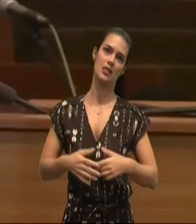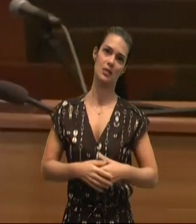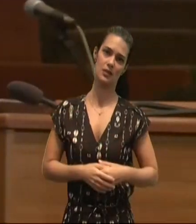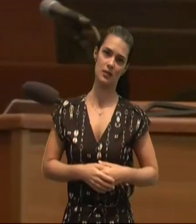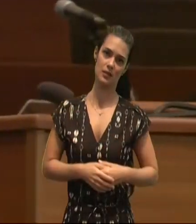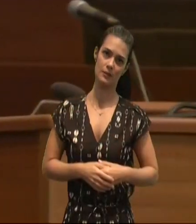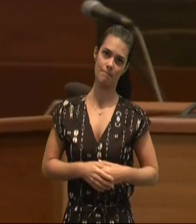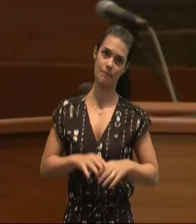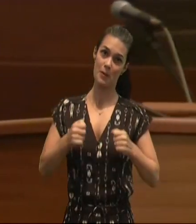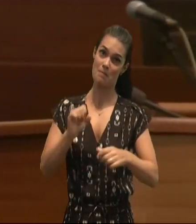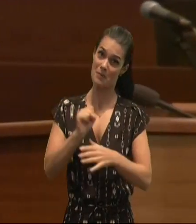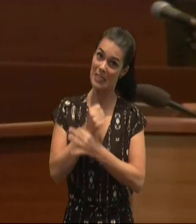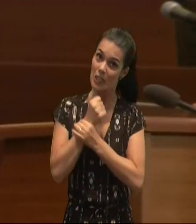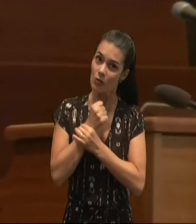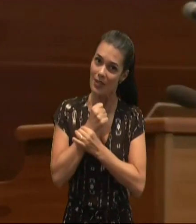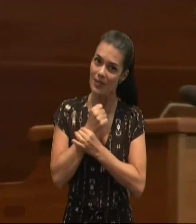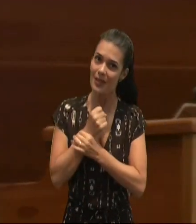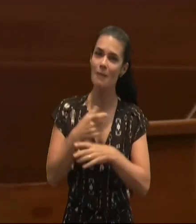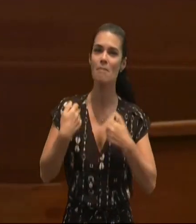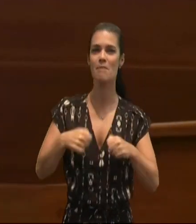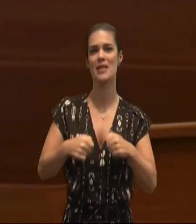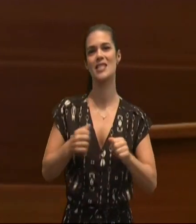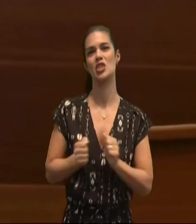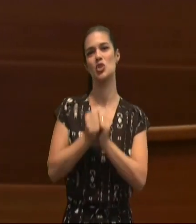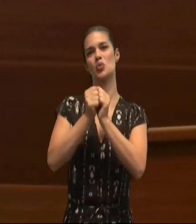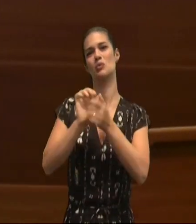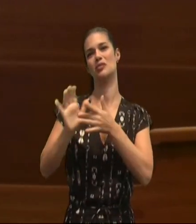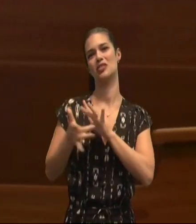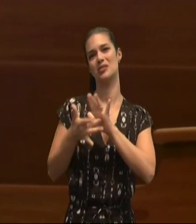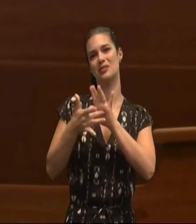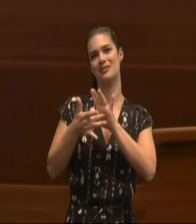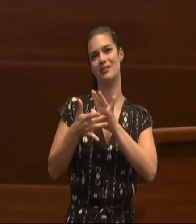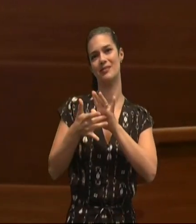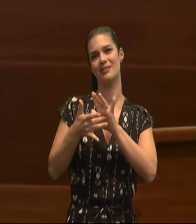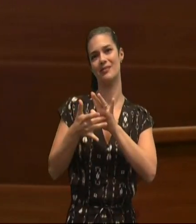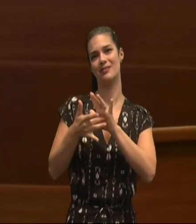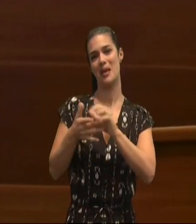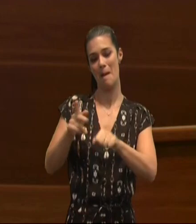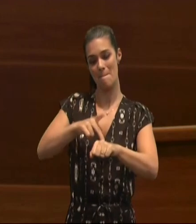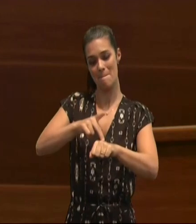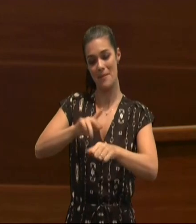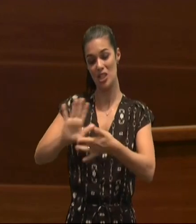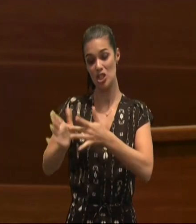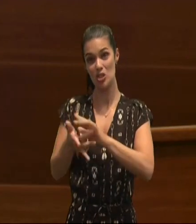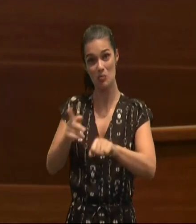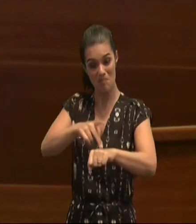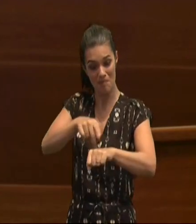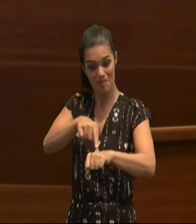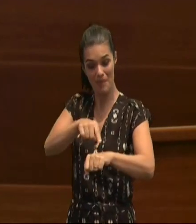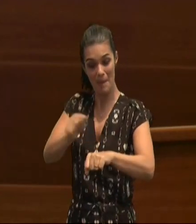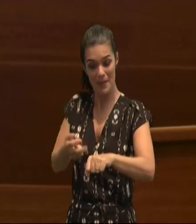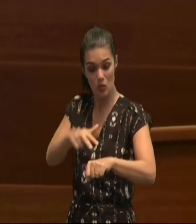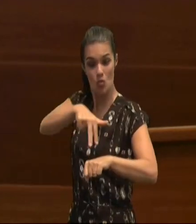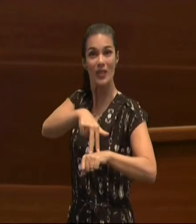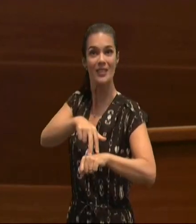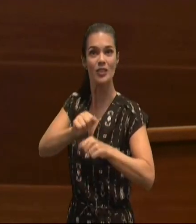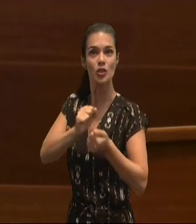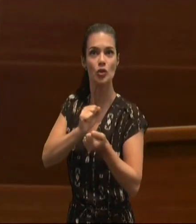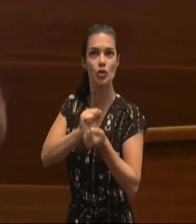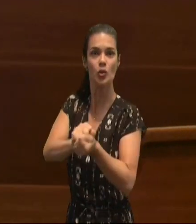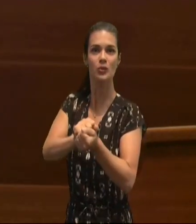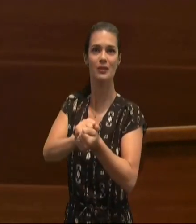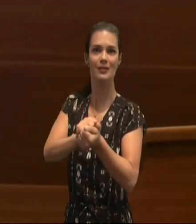Felizes aqueles que construem a sua casa sobre a rocha. E vem o vento, a tempestade, e